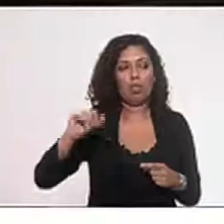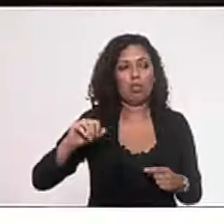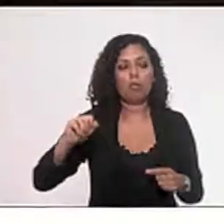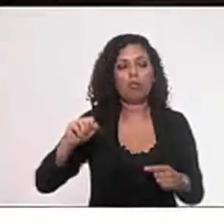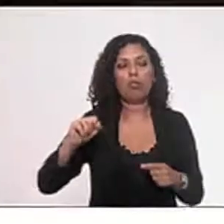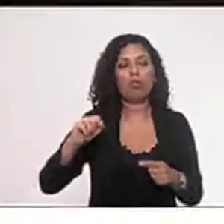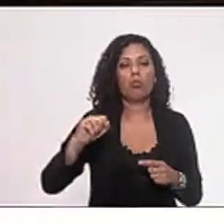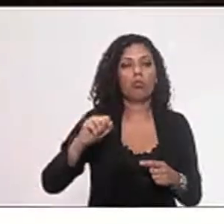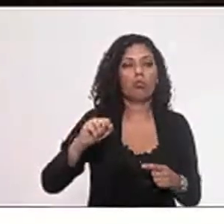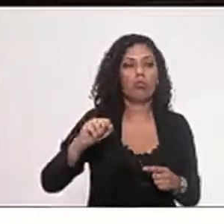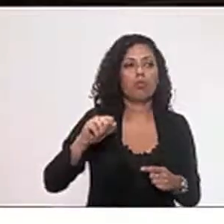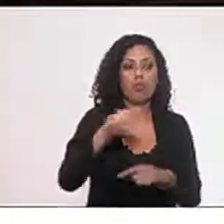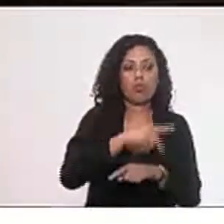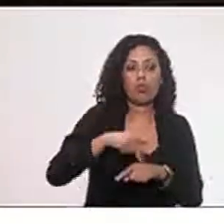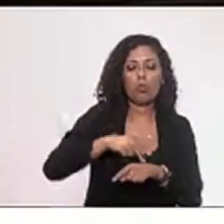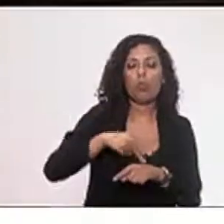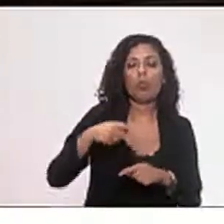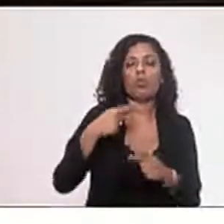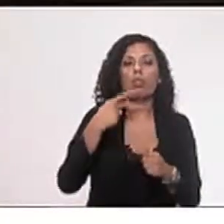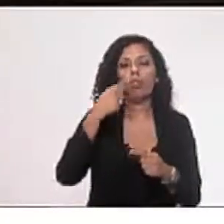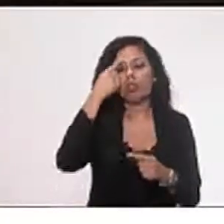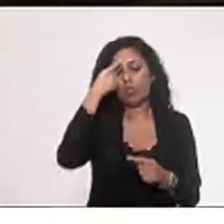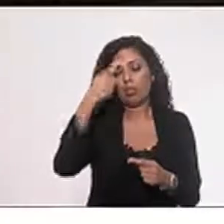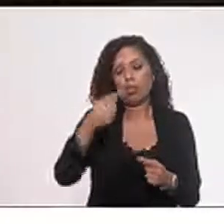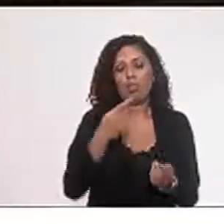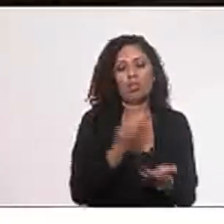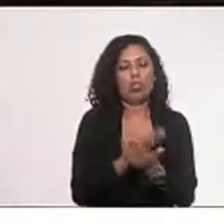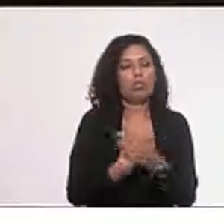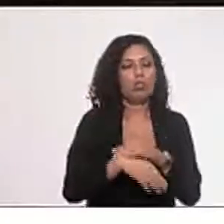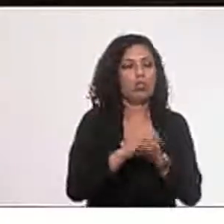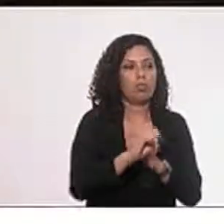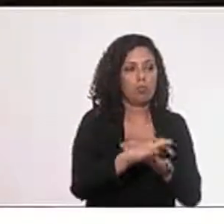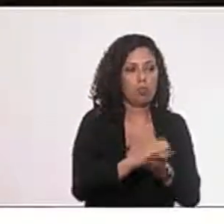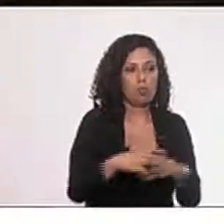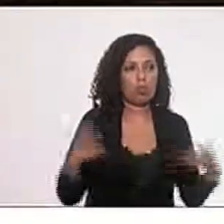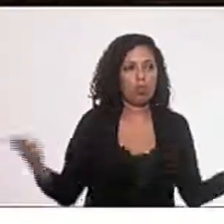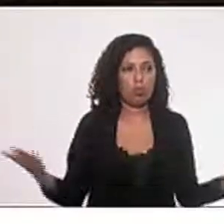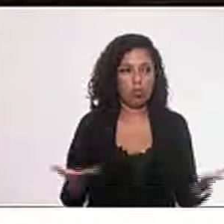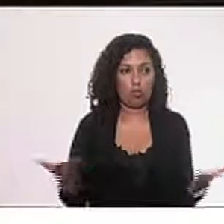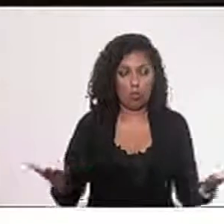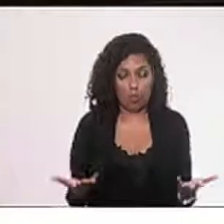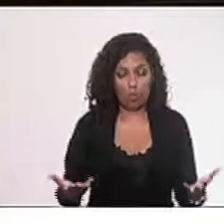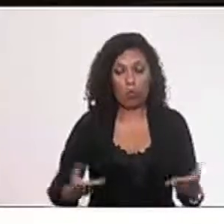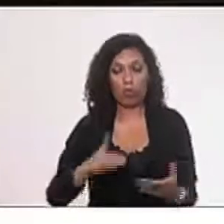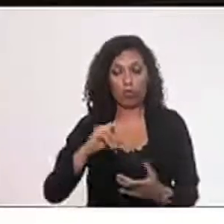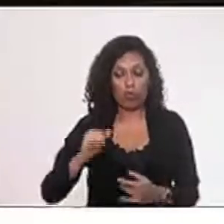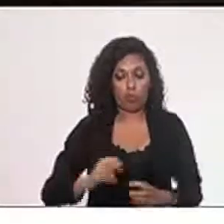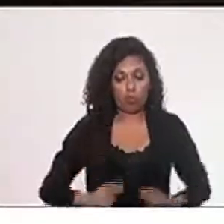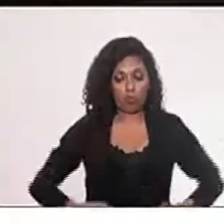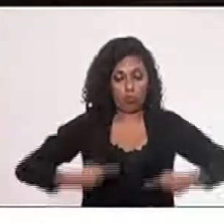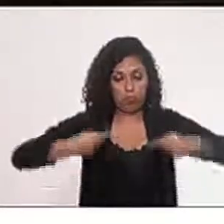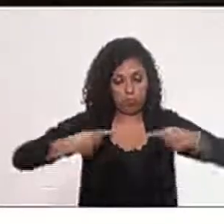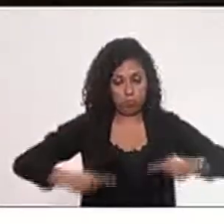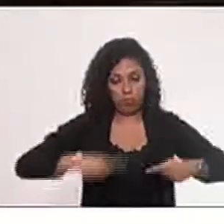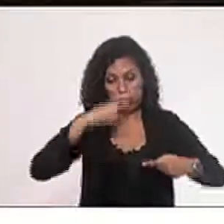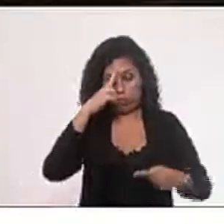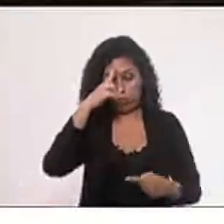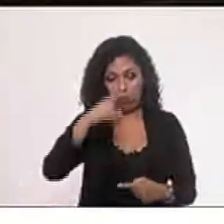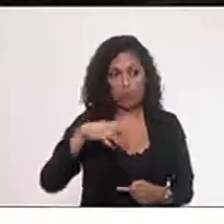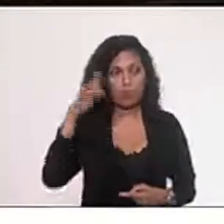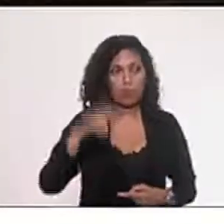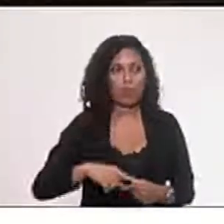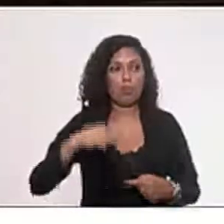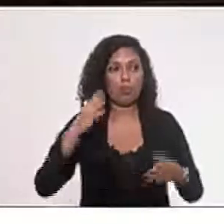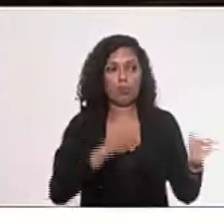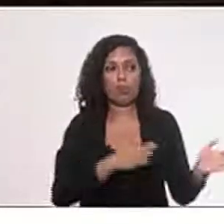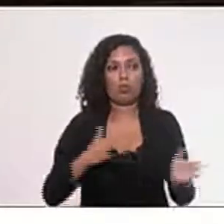e hoje neste plenário em ambiente intenso nos debates mas muito mais organizado